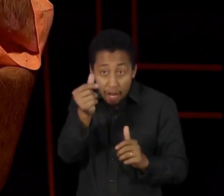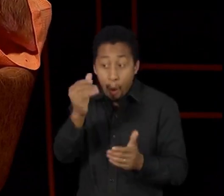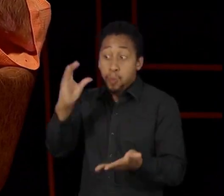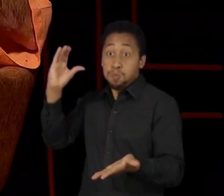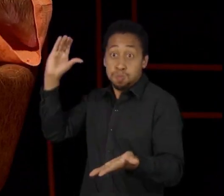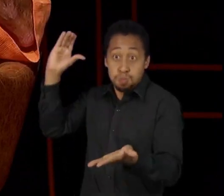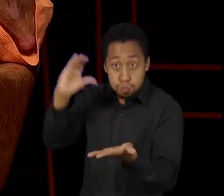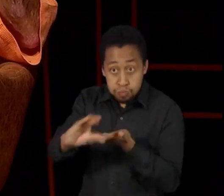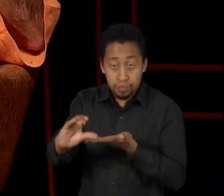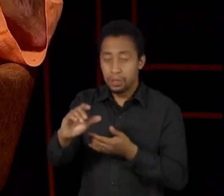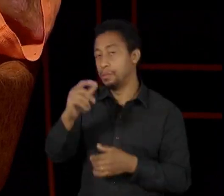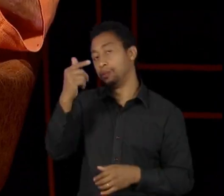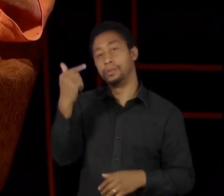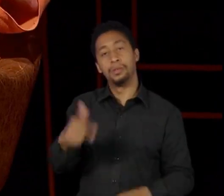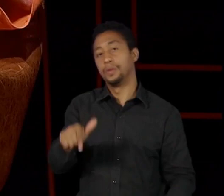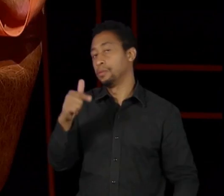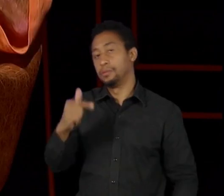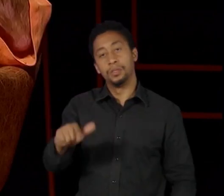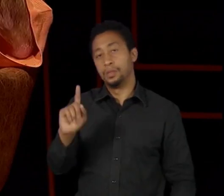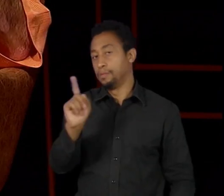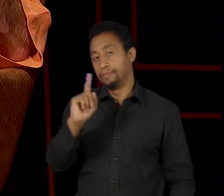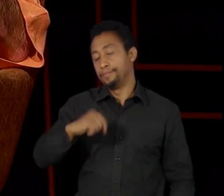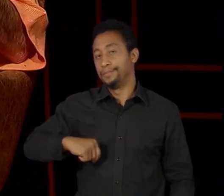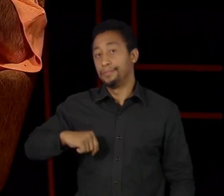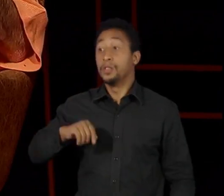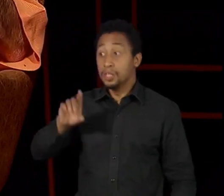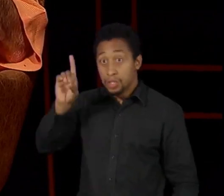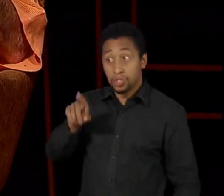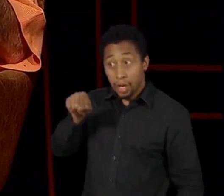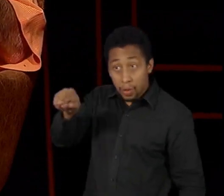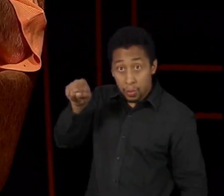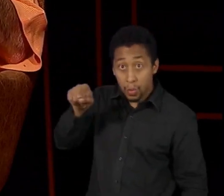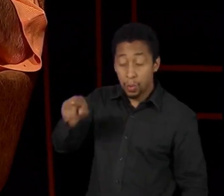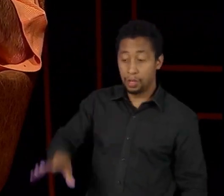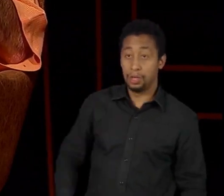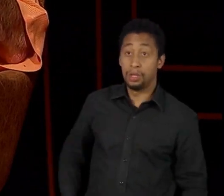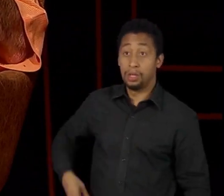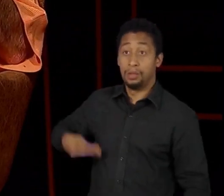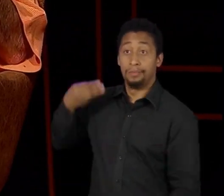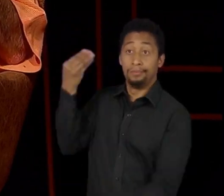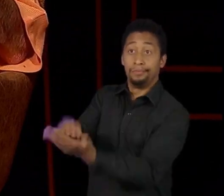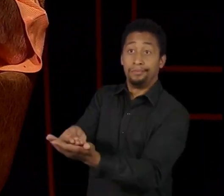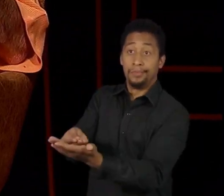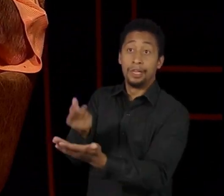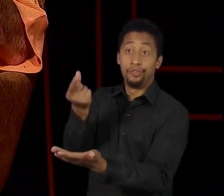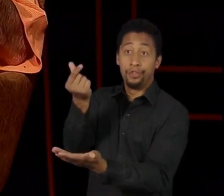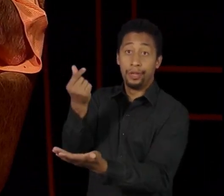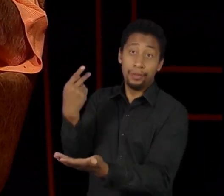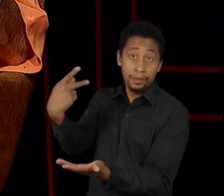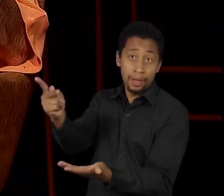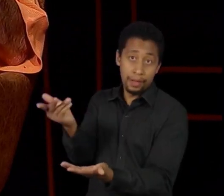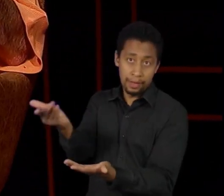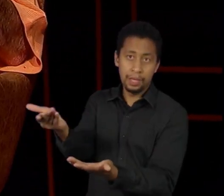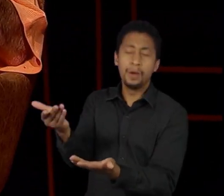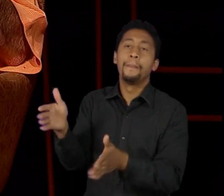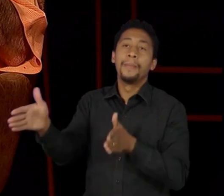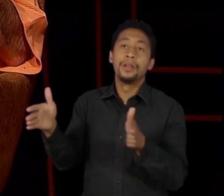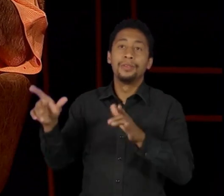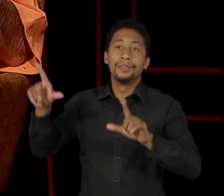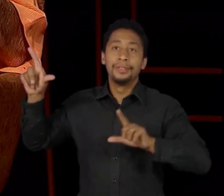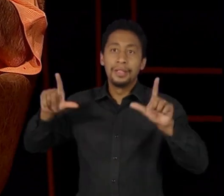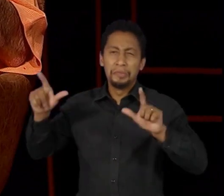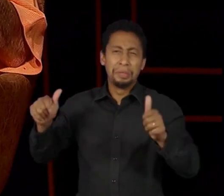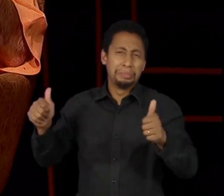do bolso dele. Ele estava numa fase maravilhosa, né, na televisão, a morte